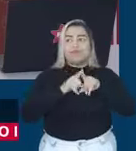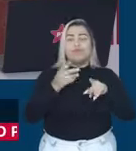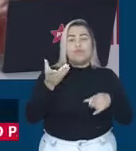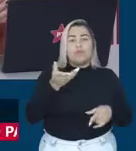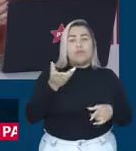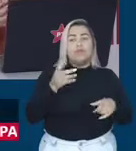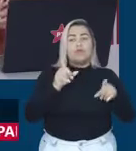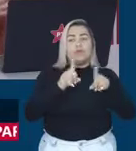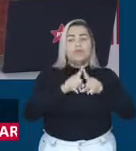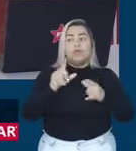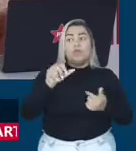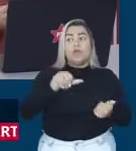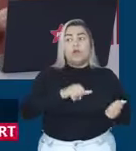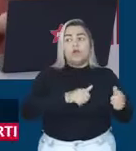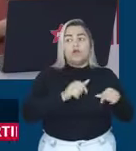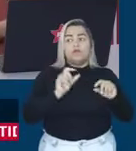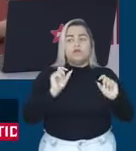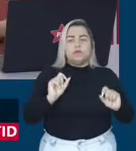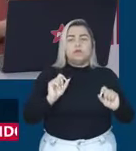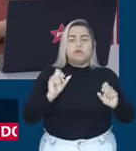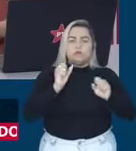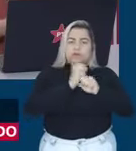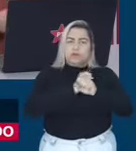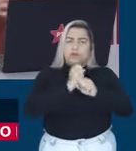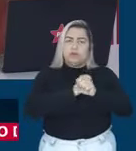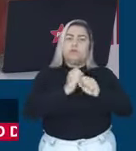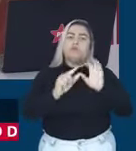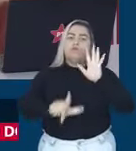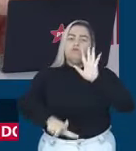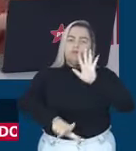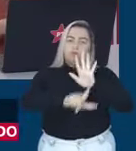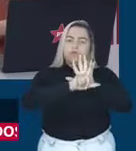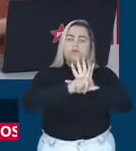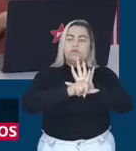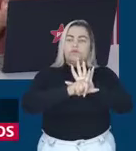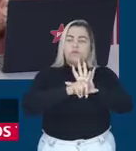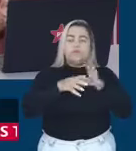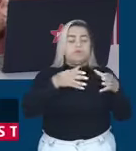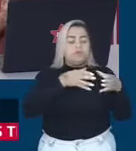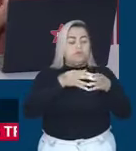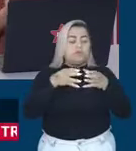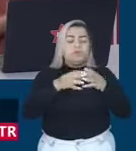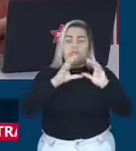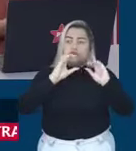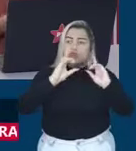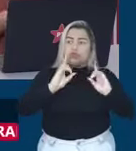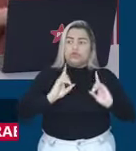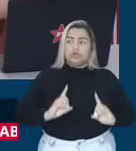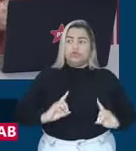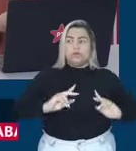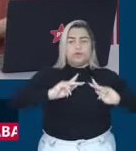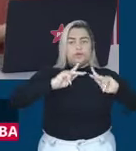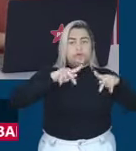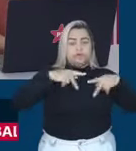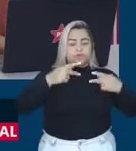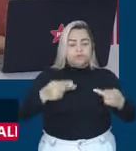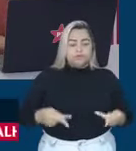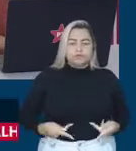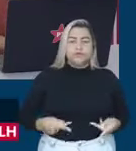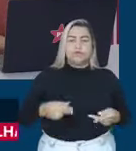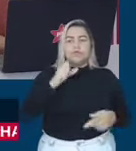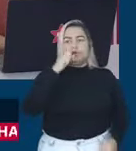um balanço desse ano, né, legislativo da Comissão de Direitos Humanos no Senado. Como é que estão os trabalhos?